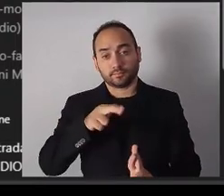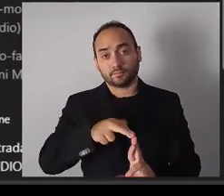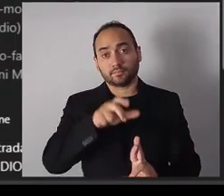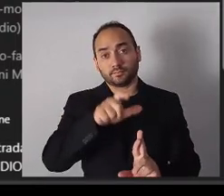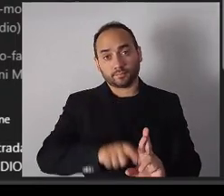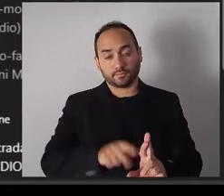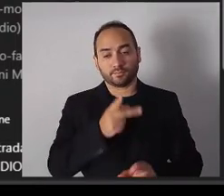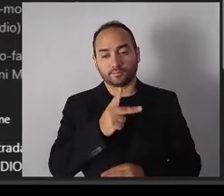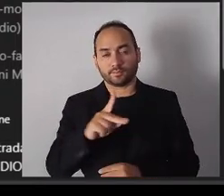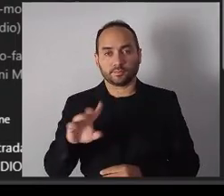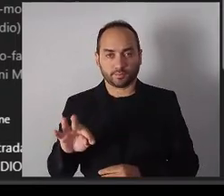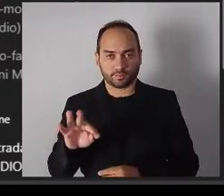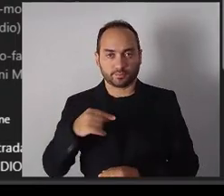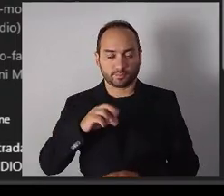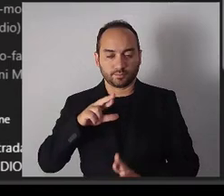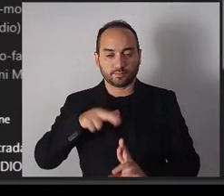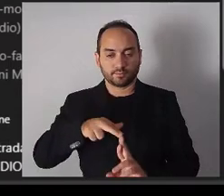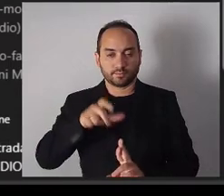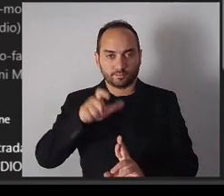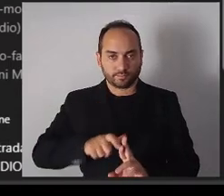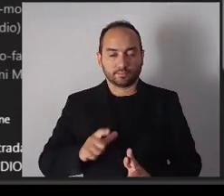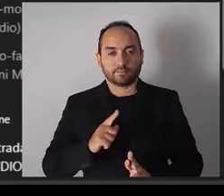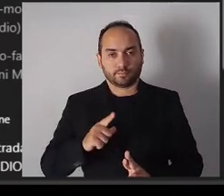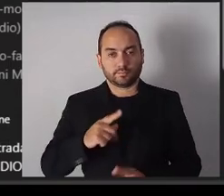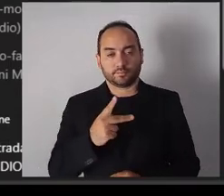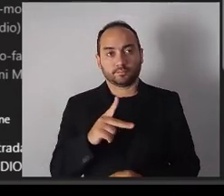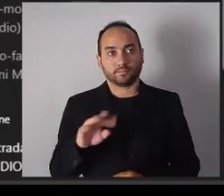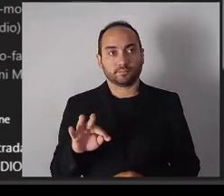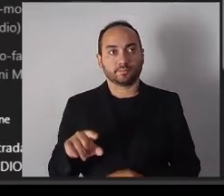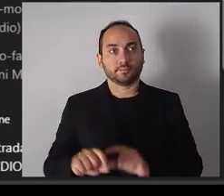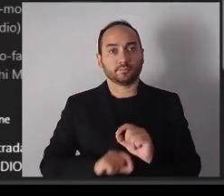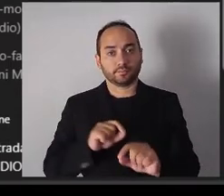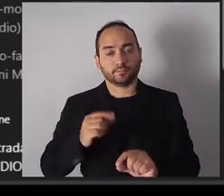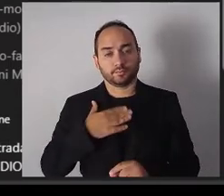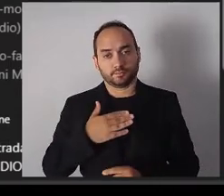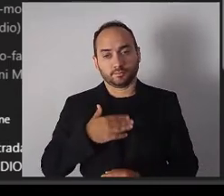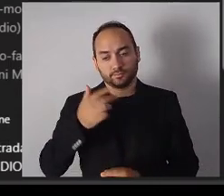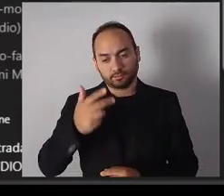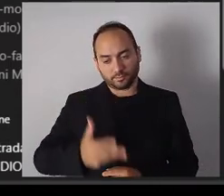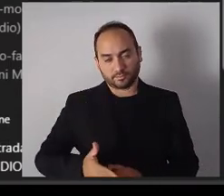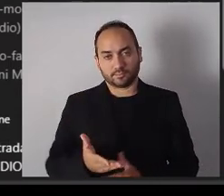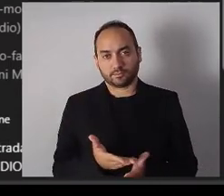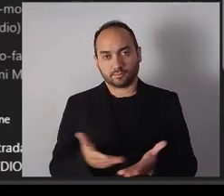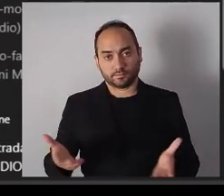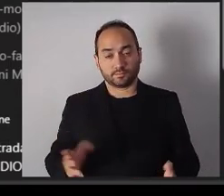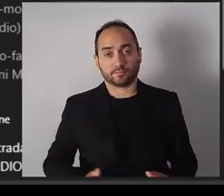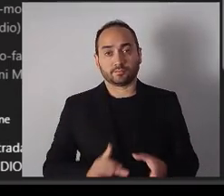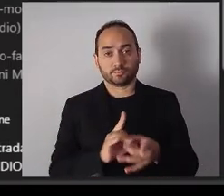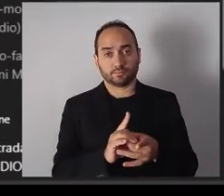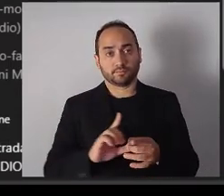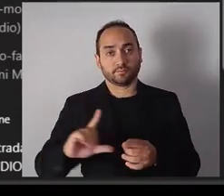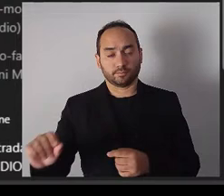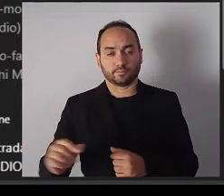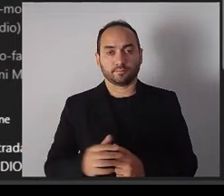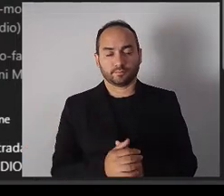Partido dos Trabalhadores, que é o partido pelo qual o senhor Evandro se filiou após sair do PDT.